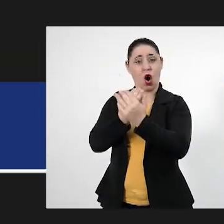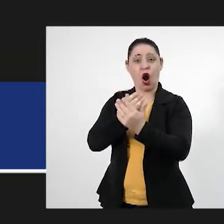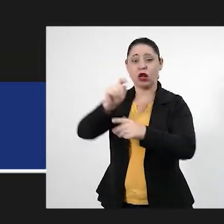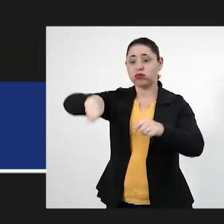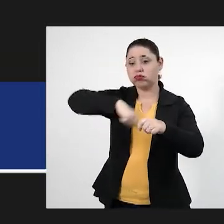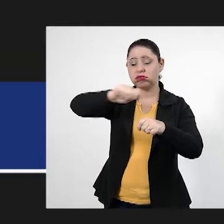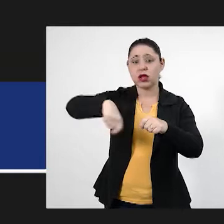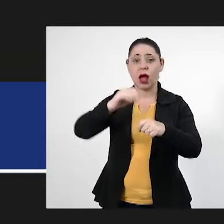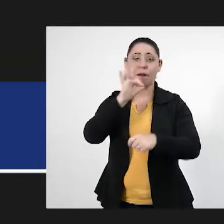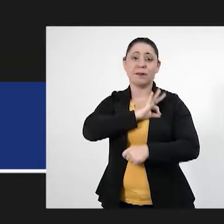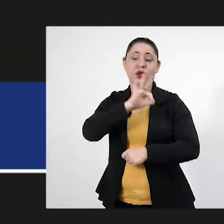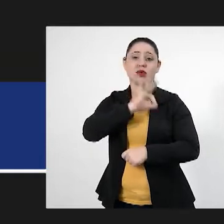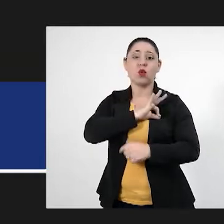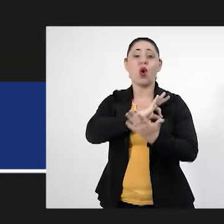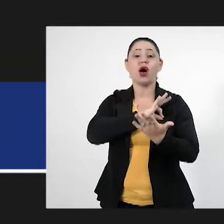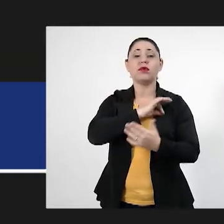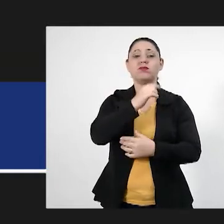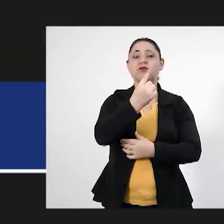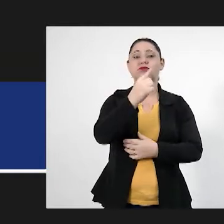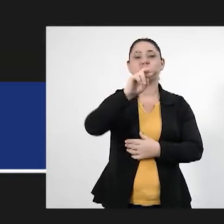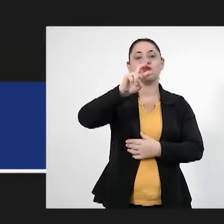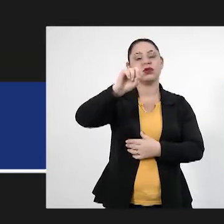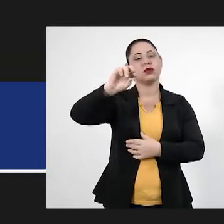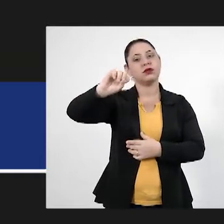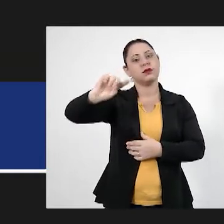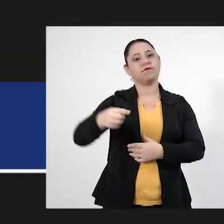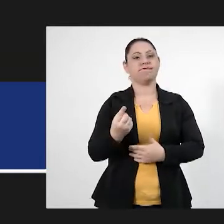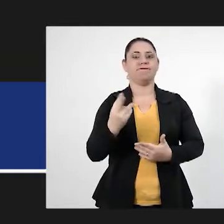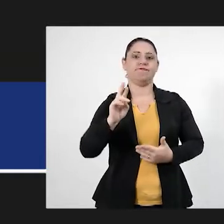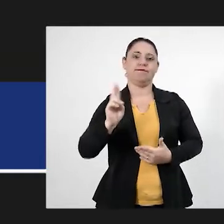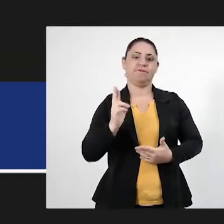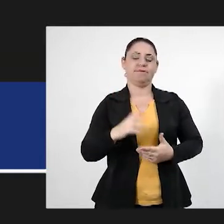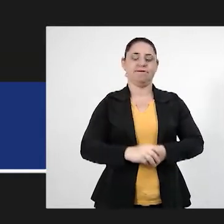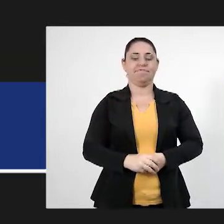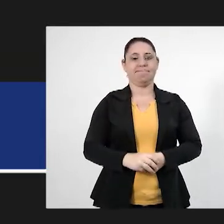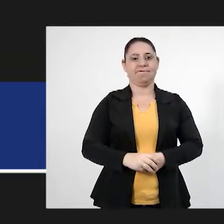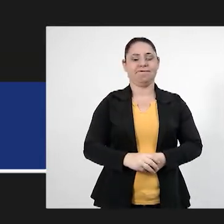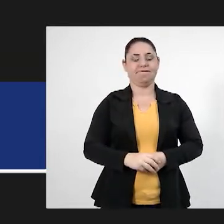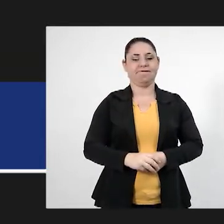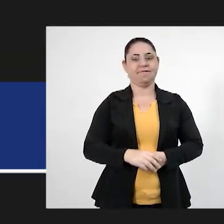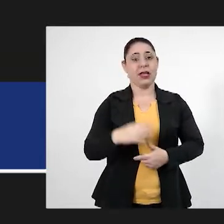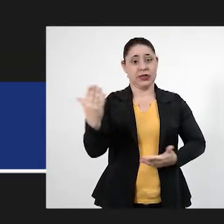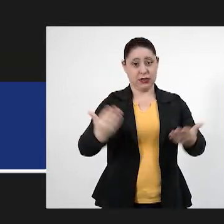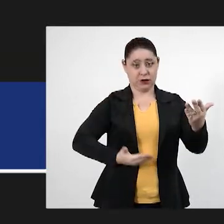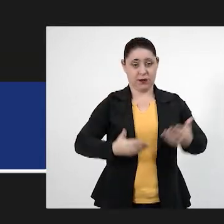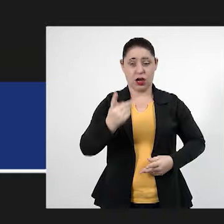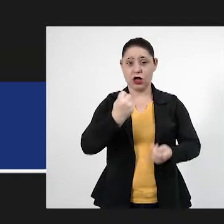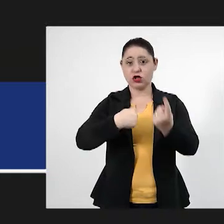da merendeira da escola, que tem uma aposentadoria de R$1.500,